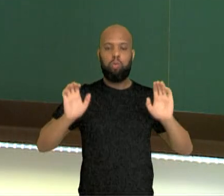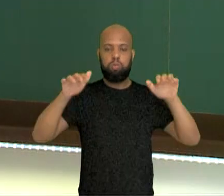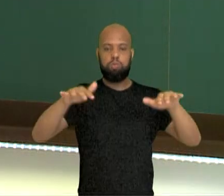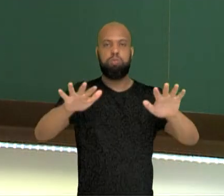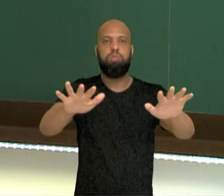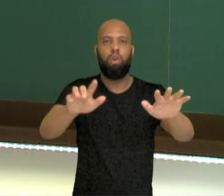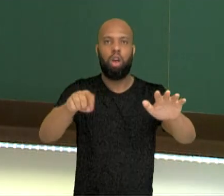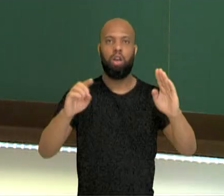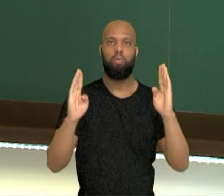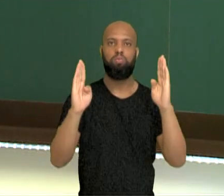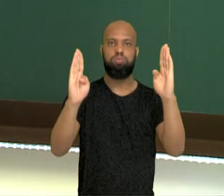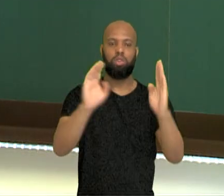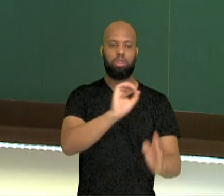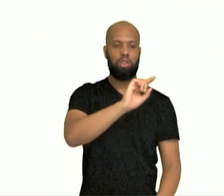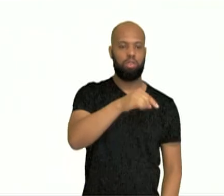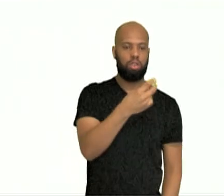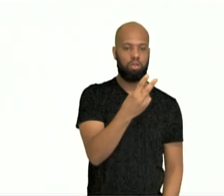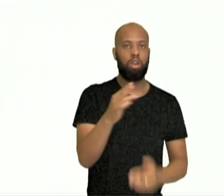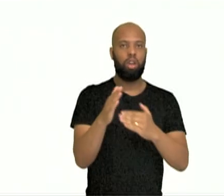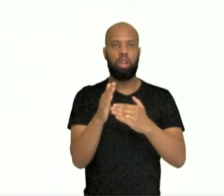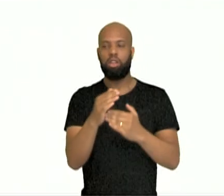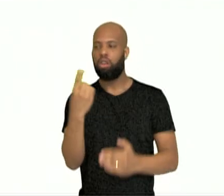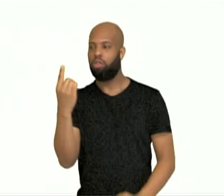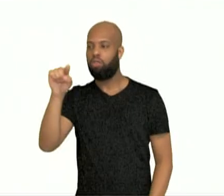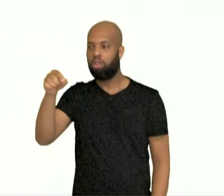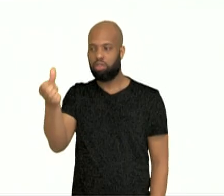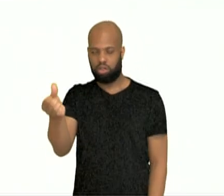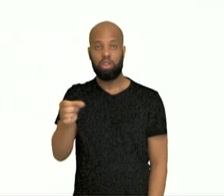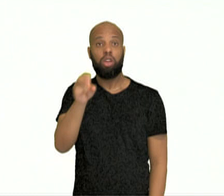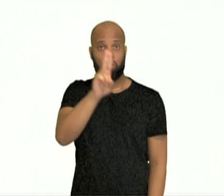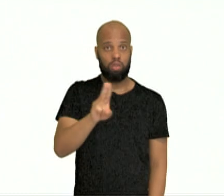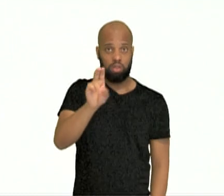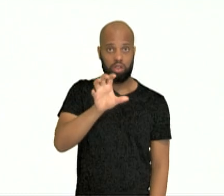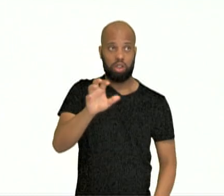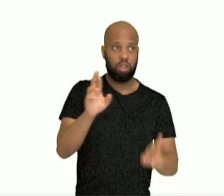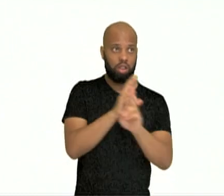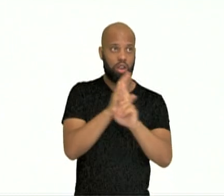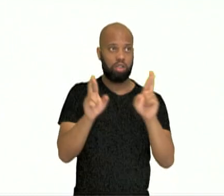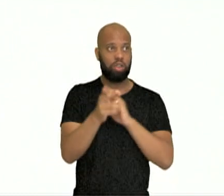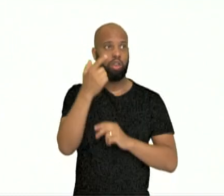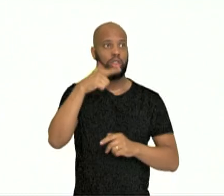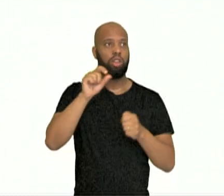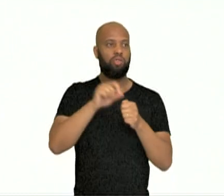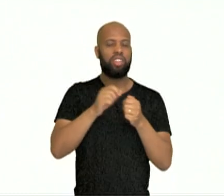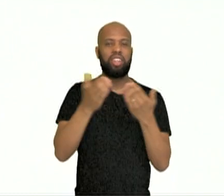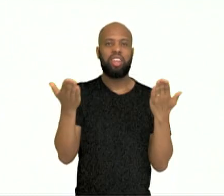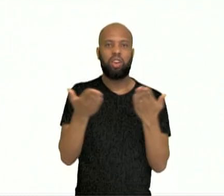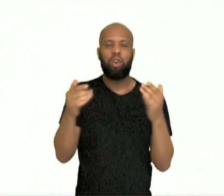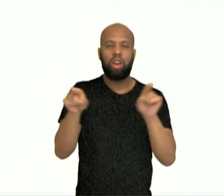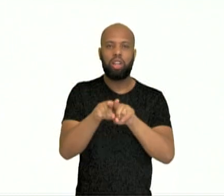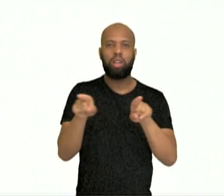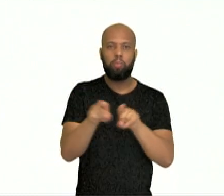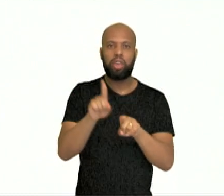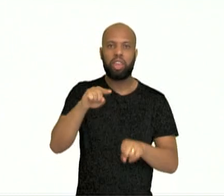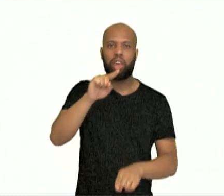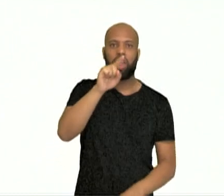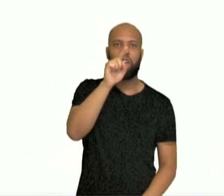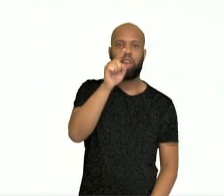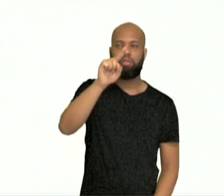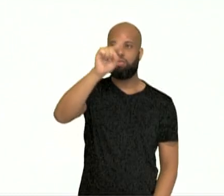Então, usando essa relação aqui, a gente consegue, inclusive, fazer aqui um sisteminha envolvendo os parâmetros A e